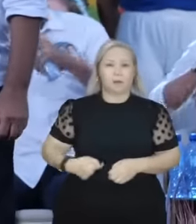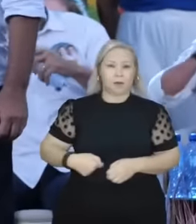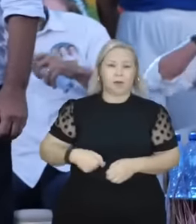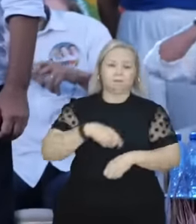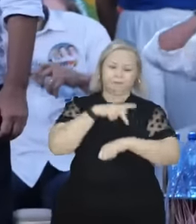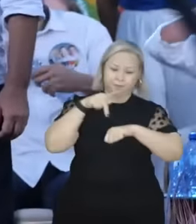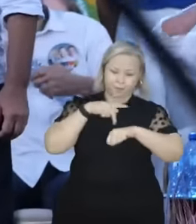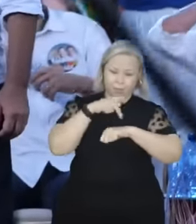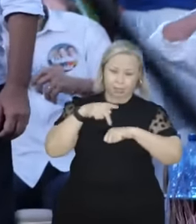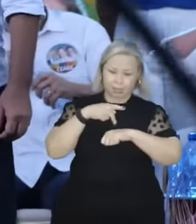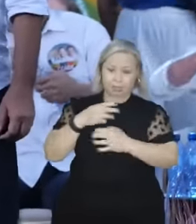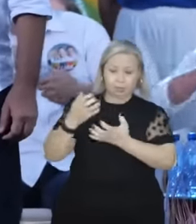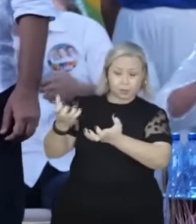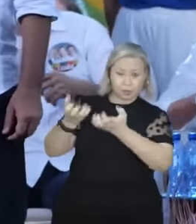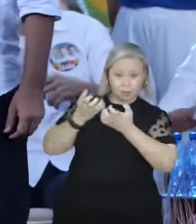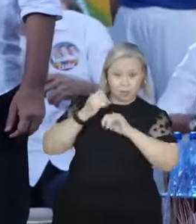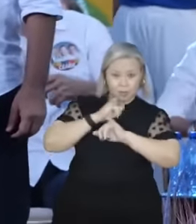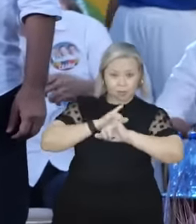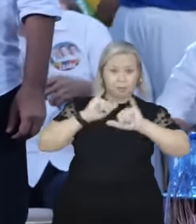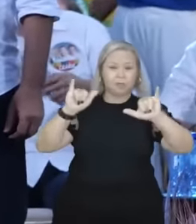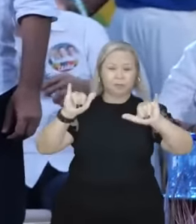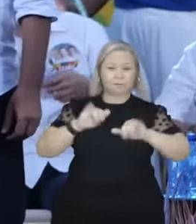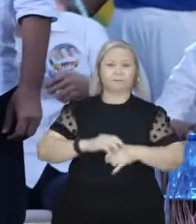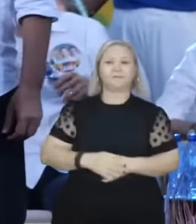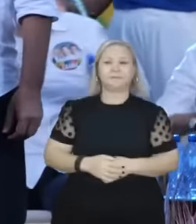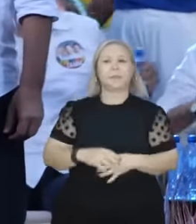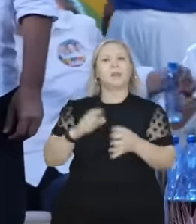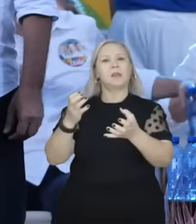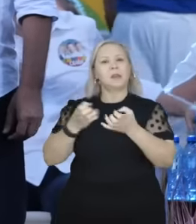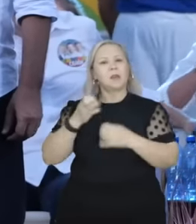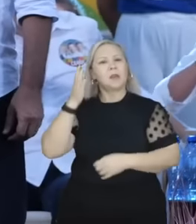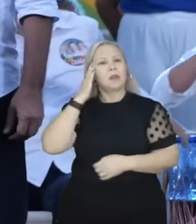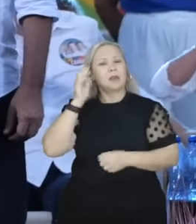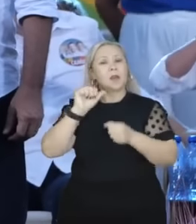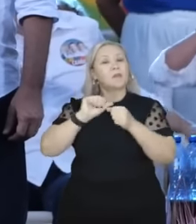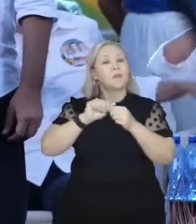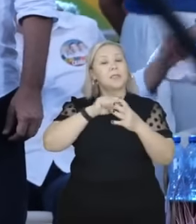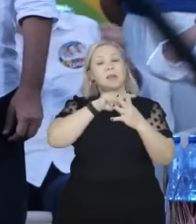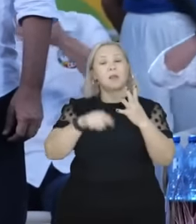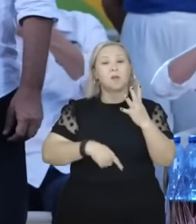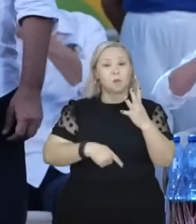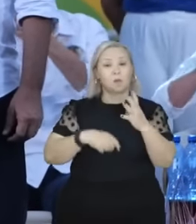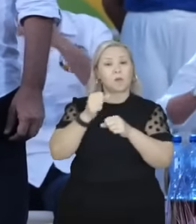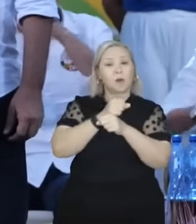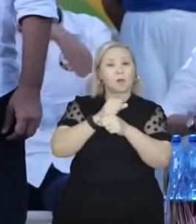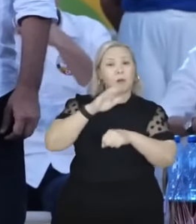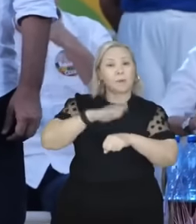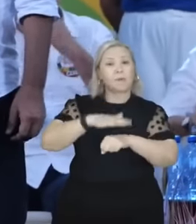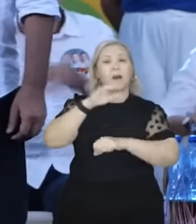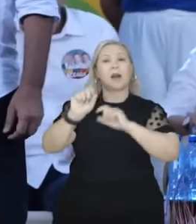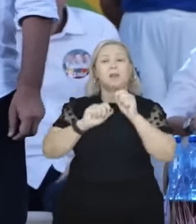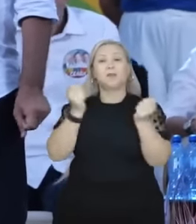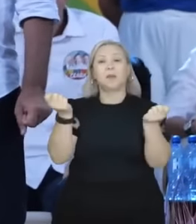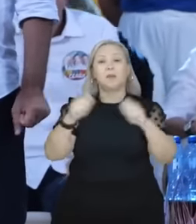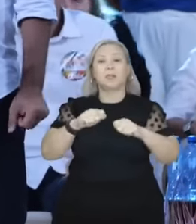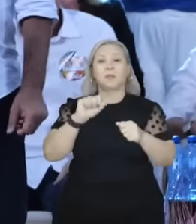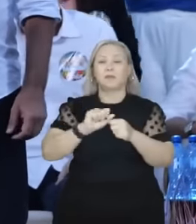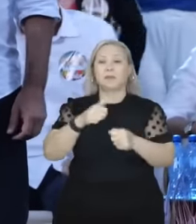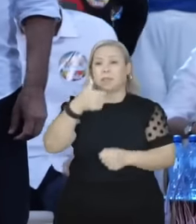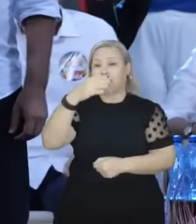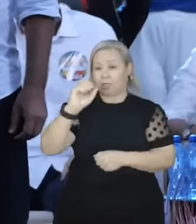vocês que eu quero fazer em 4 anos mais do que é possível fazer em 10. Porque eu quero